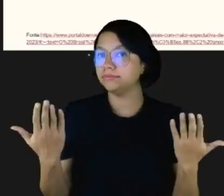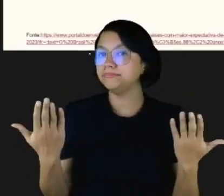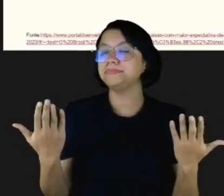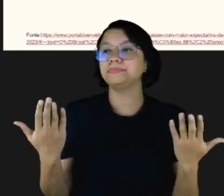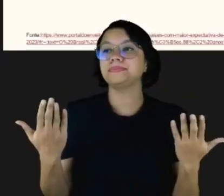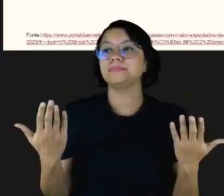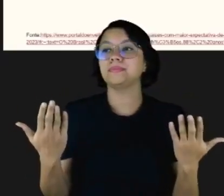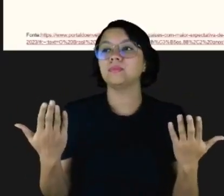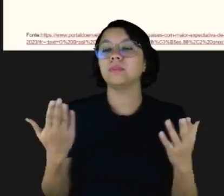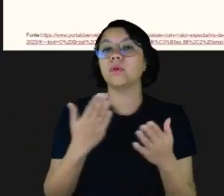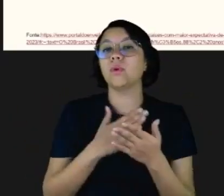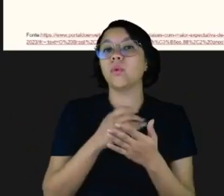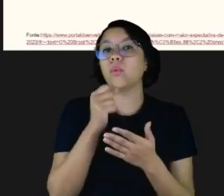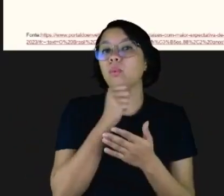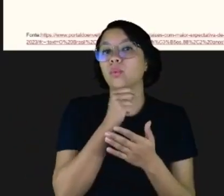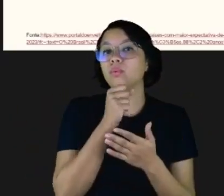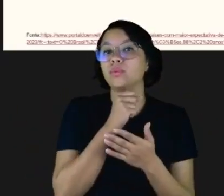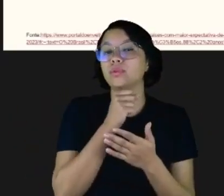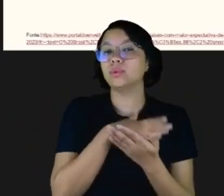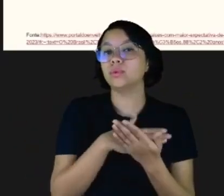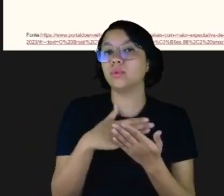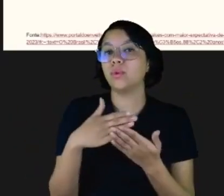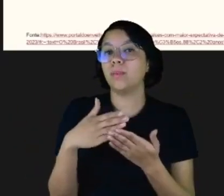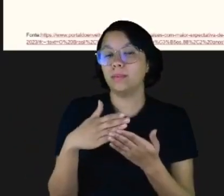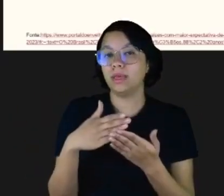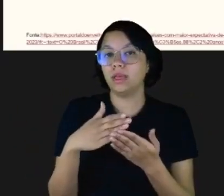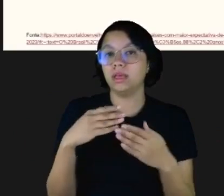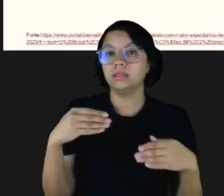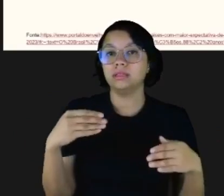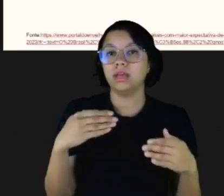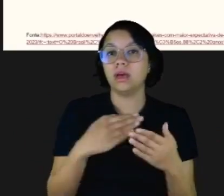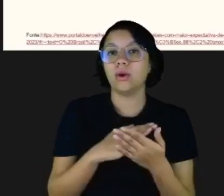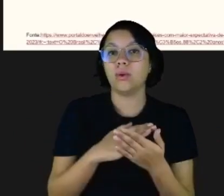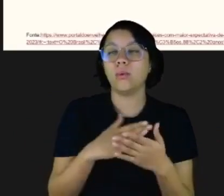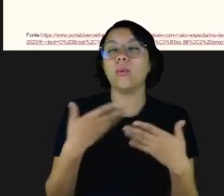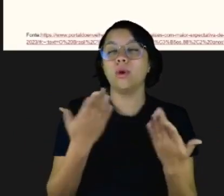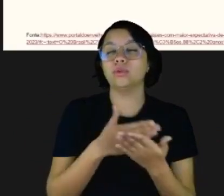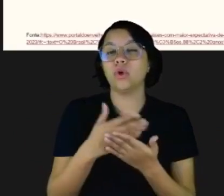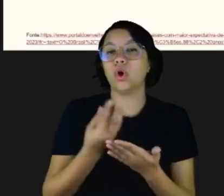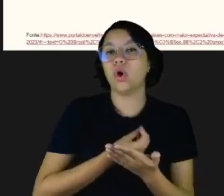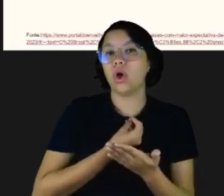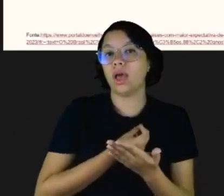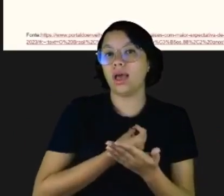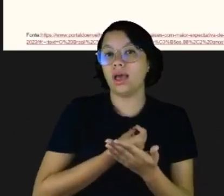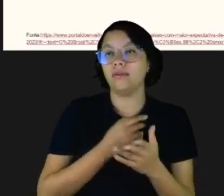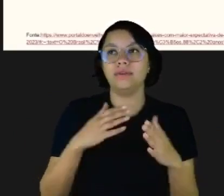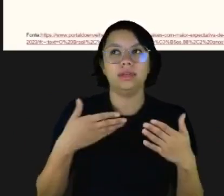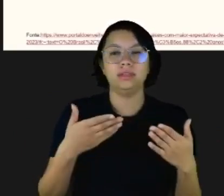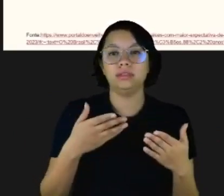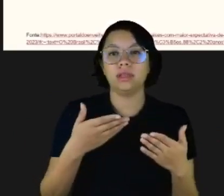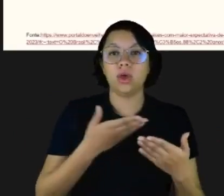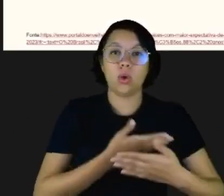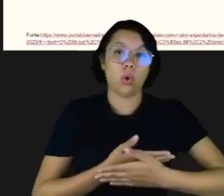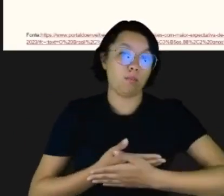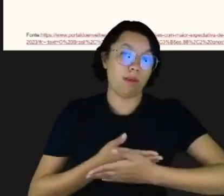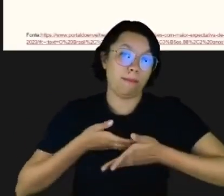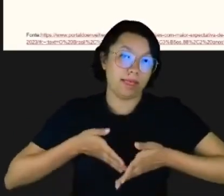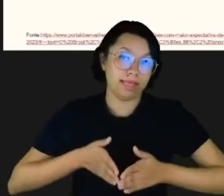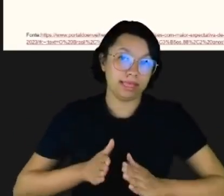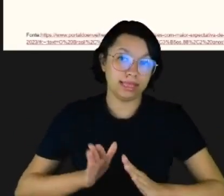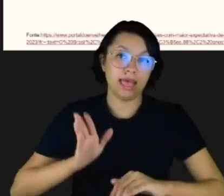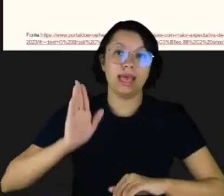o envelhecimento começa na concepção, né? E aí o bebê que nasce é mais velho do que o bebê que está no